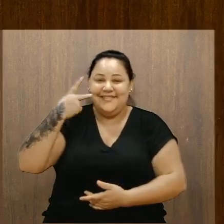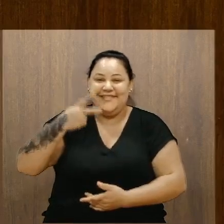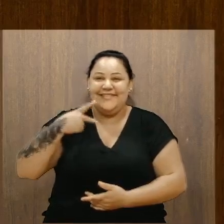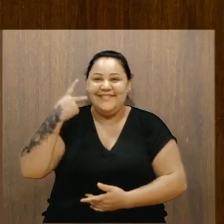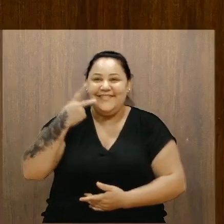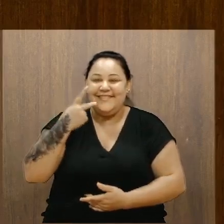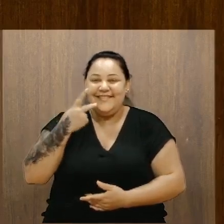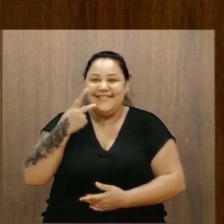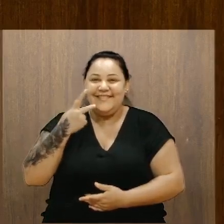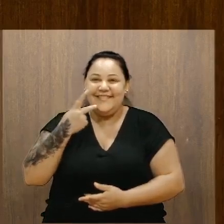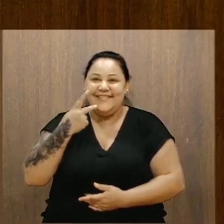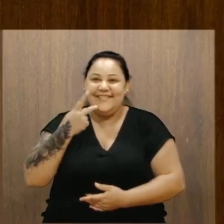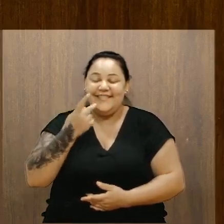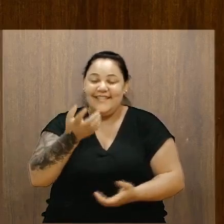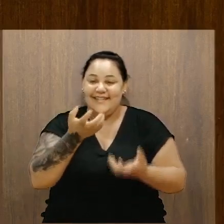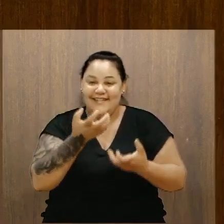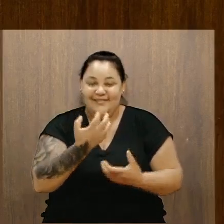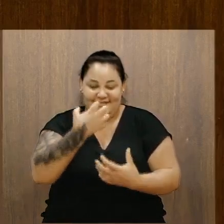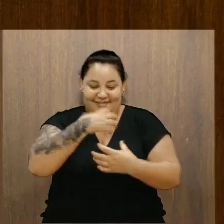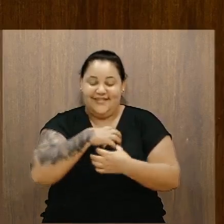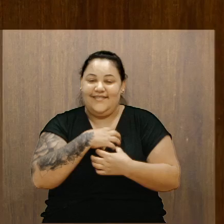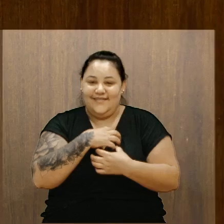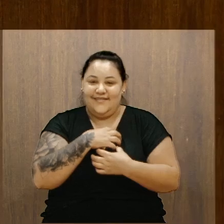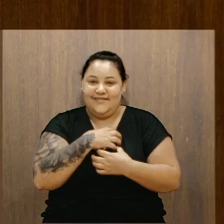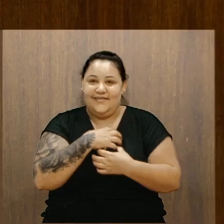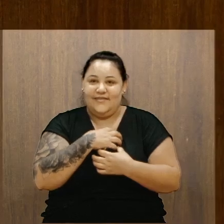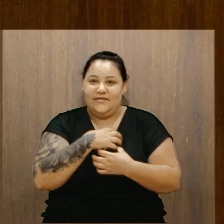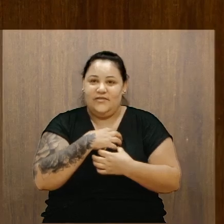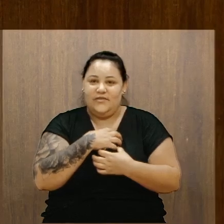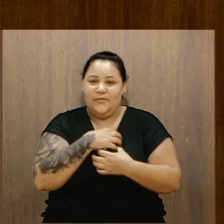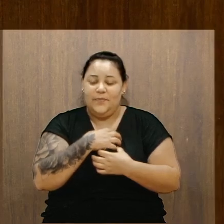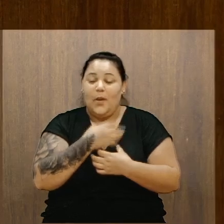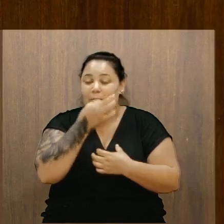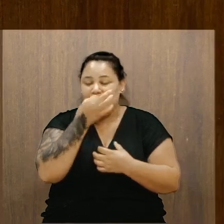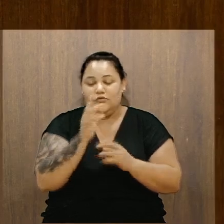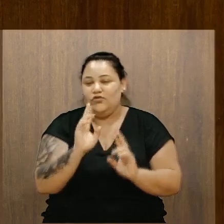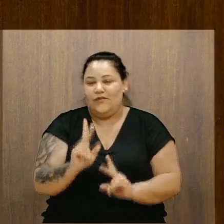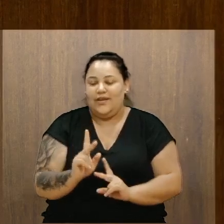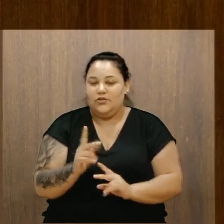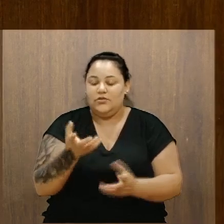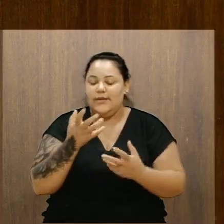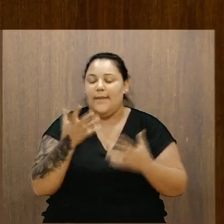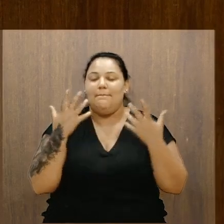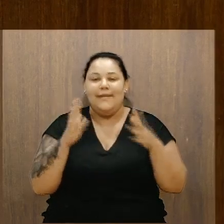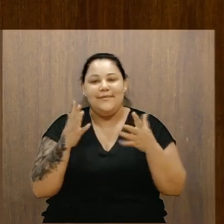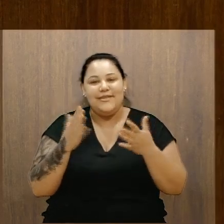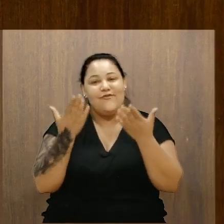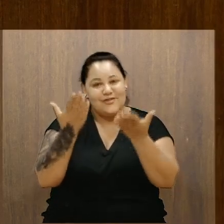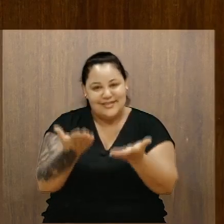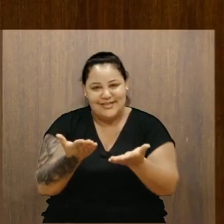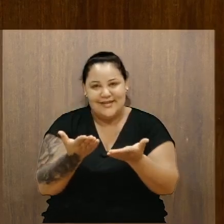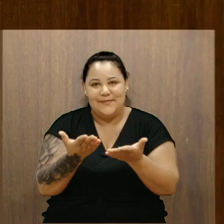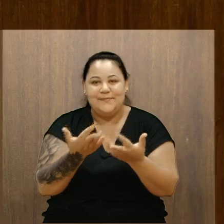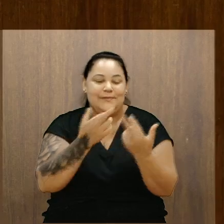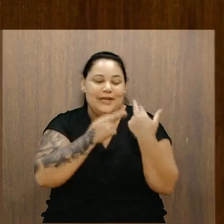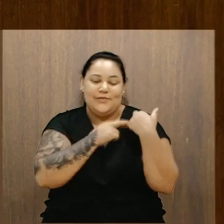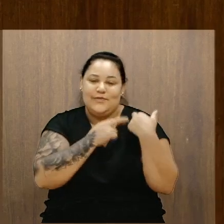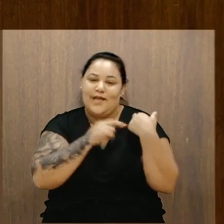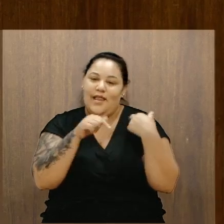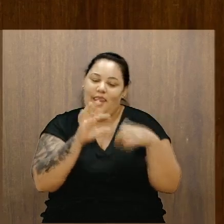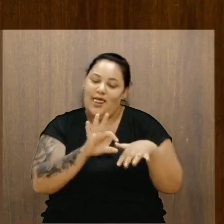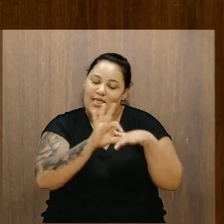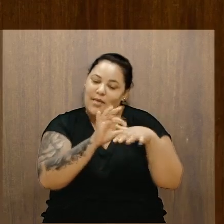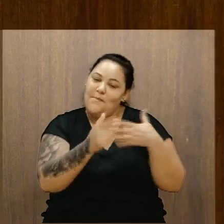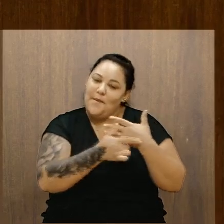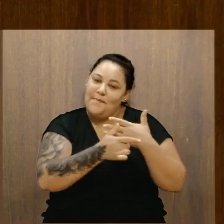A gente pode querer de forma diversa, agora nunca de forma irresponsável. Então, parabenizar o senhor pela responsabilidade nesse período como líder do governo.